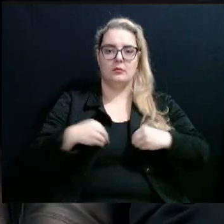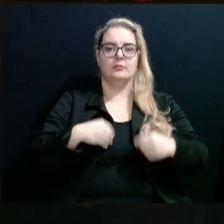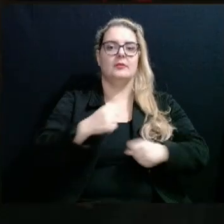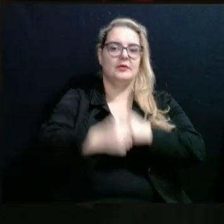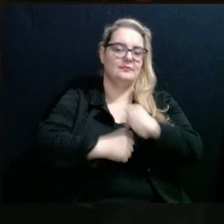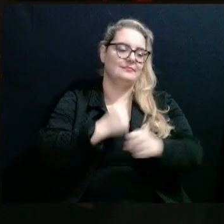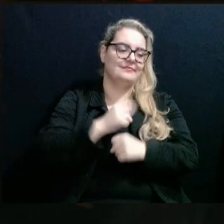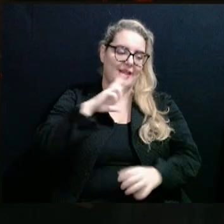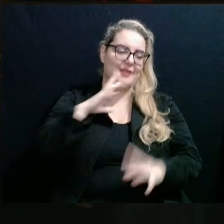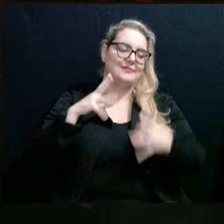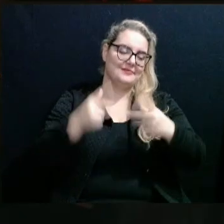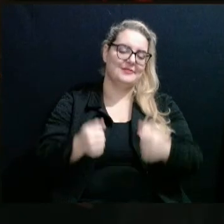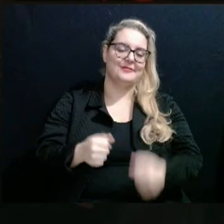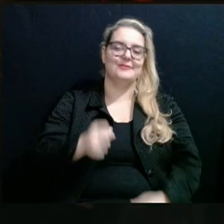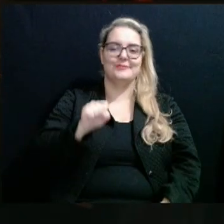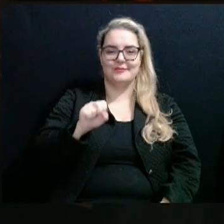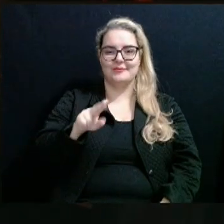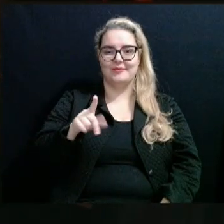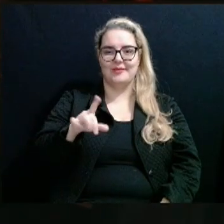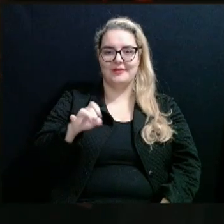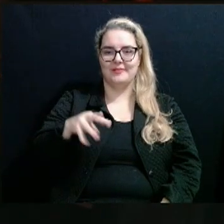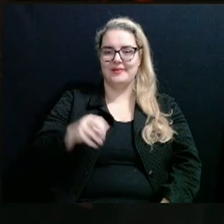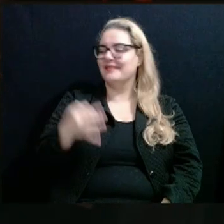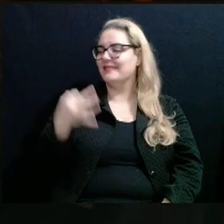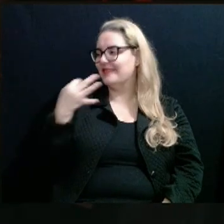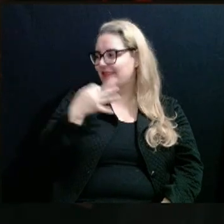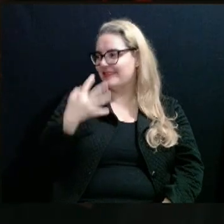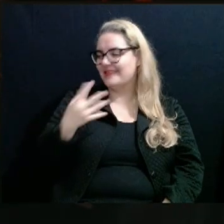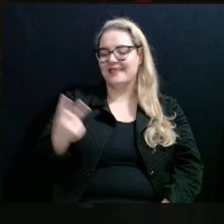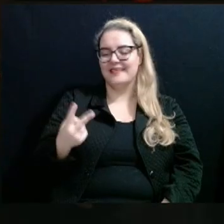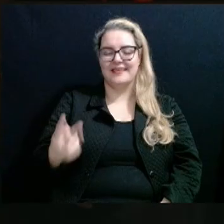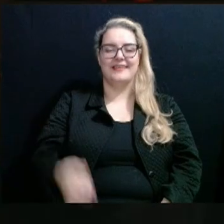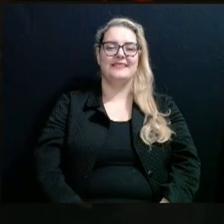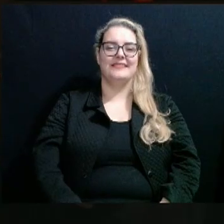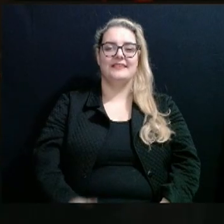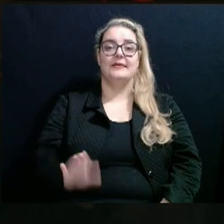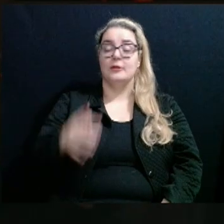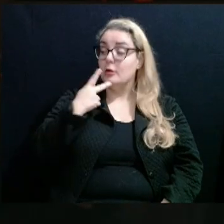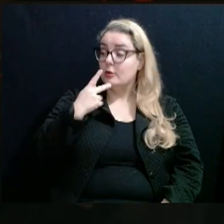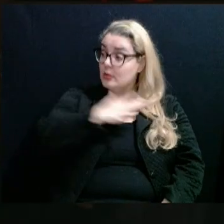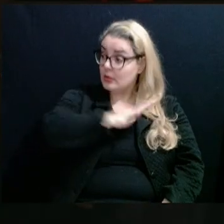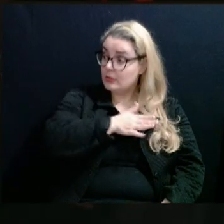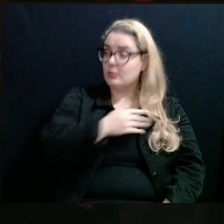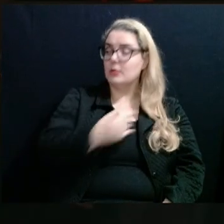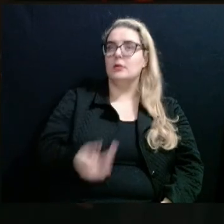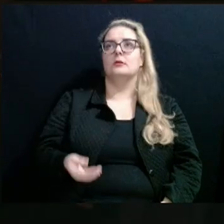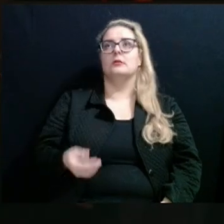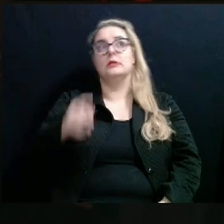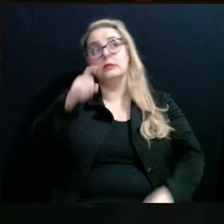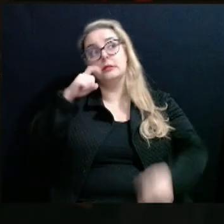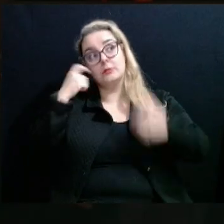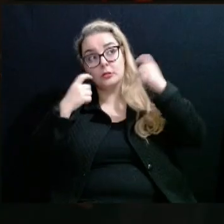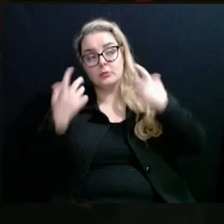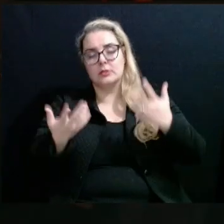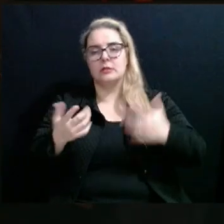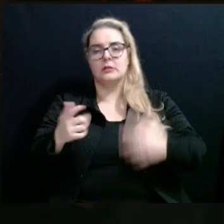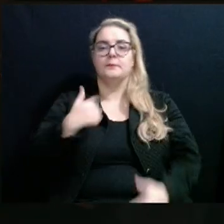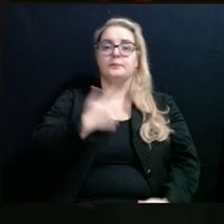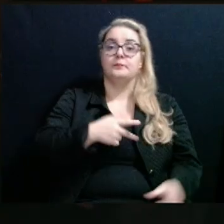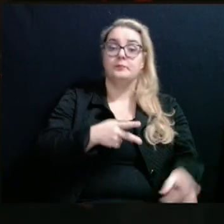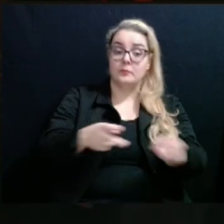suplemento. Maravilhosas. E assim, quando você fala em preconceito e receio, né, a gente percebe que ainda